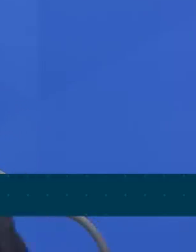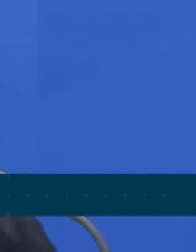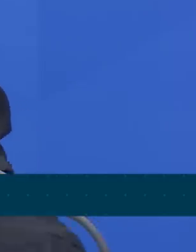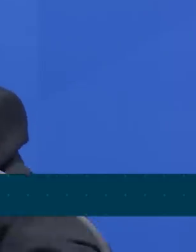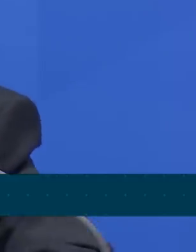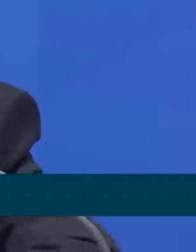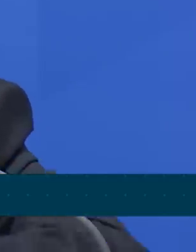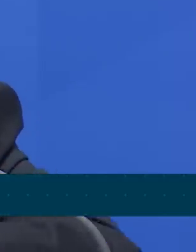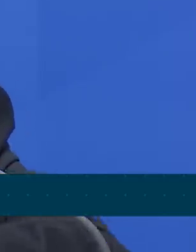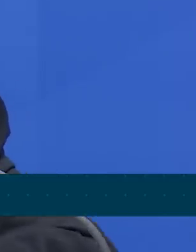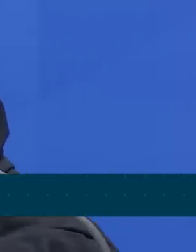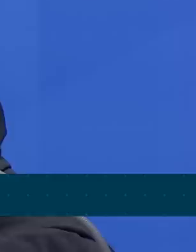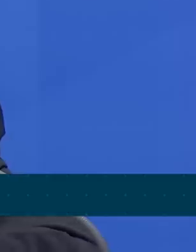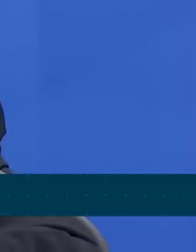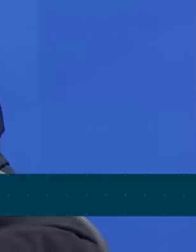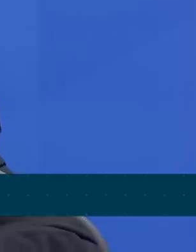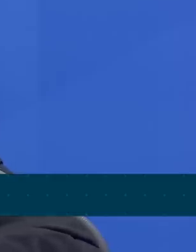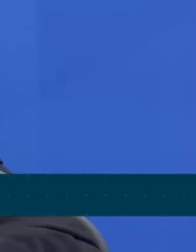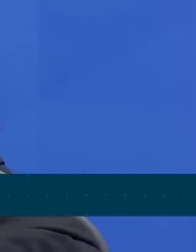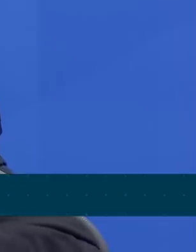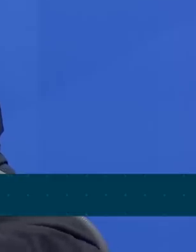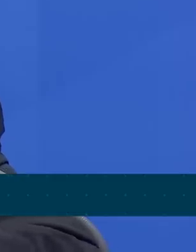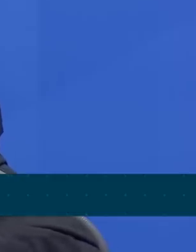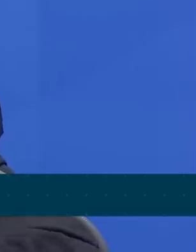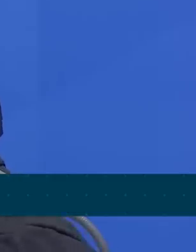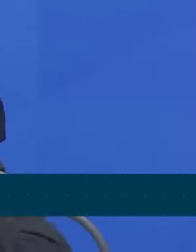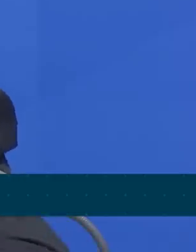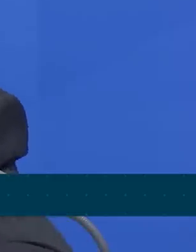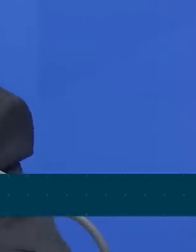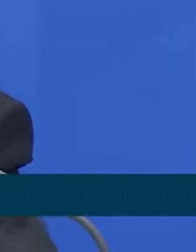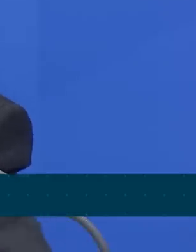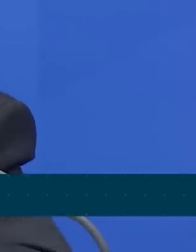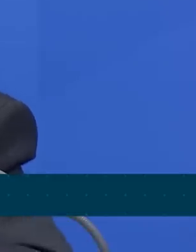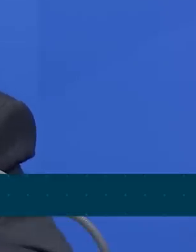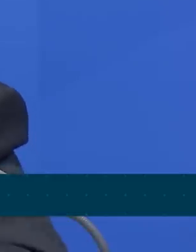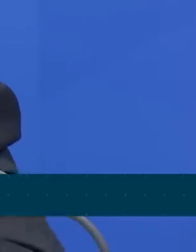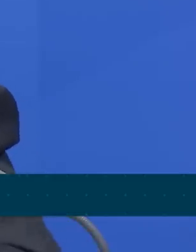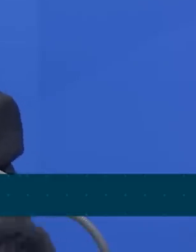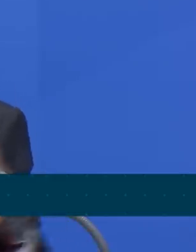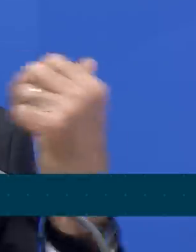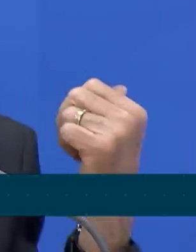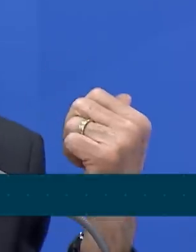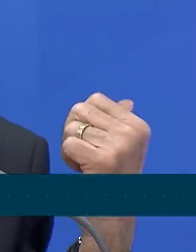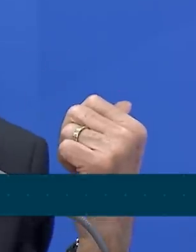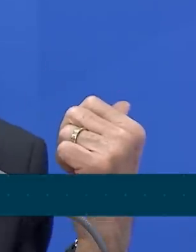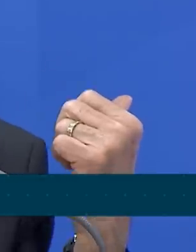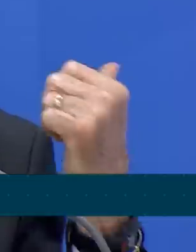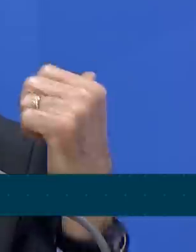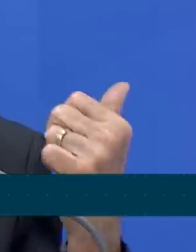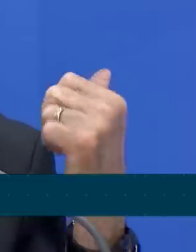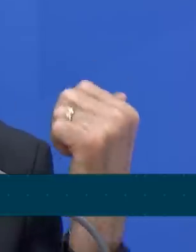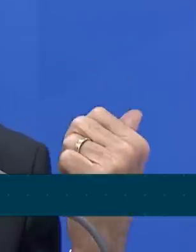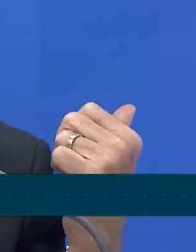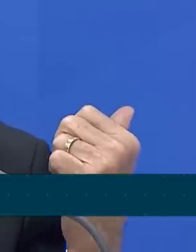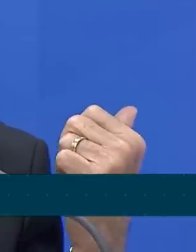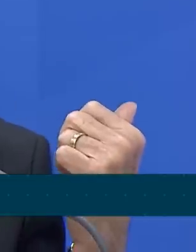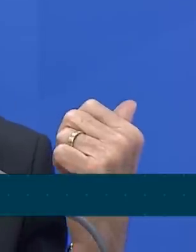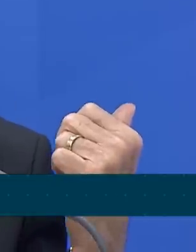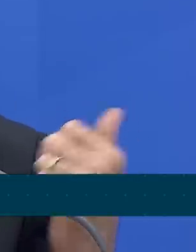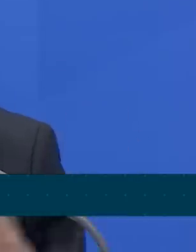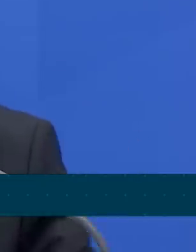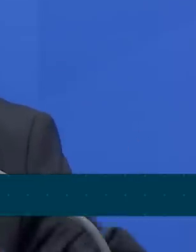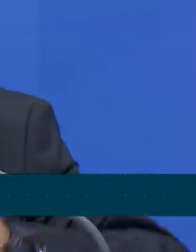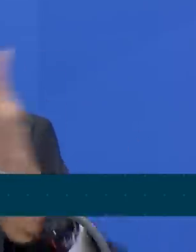tapete verde não se vê nenhum problema nenhuma presença do ser humano porque que transportar madeira na água